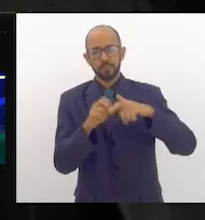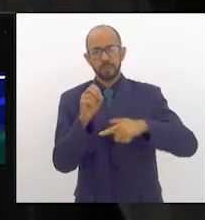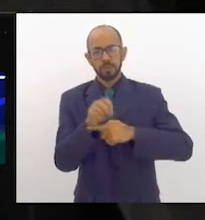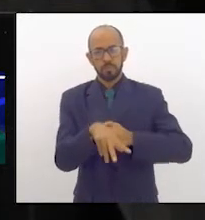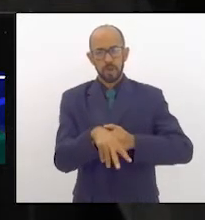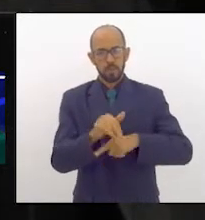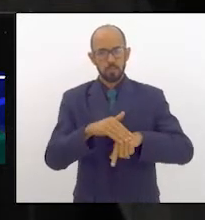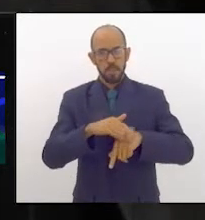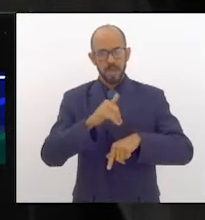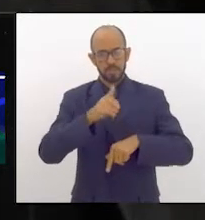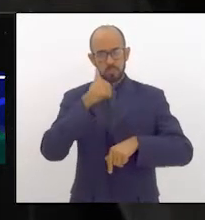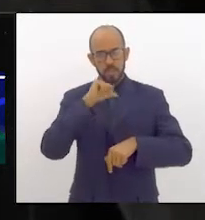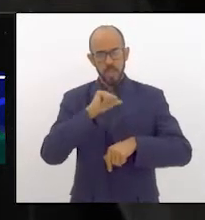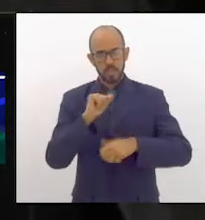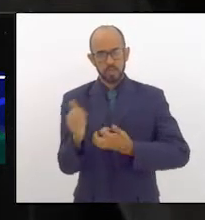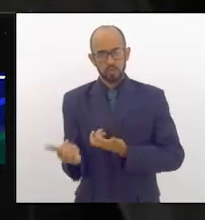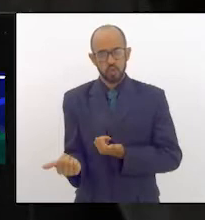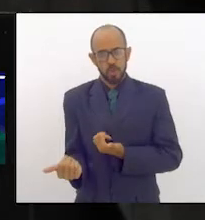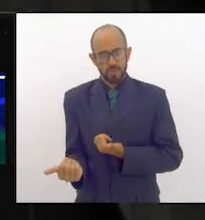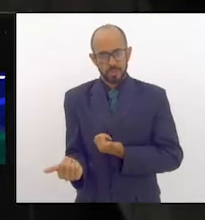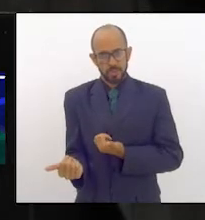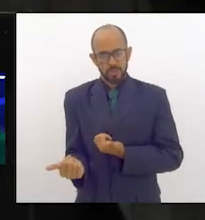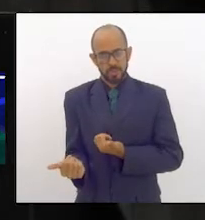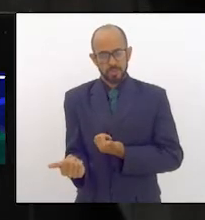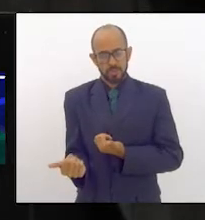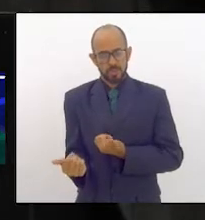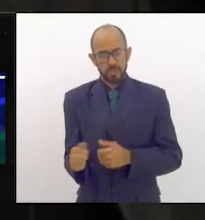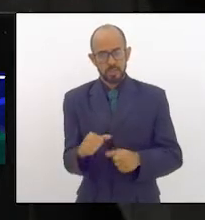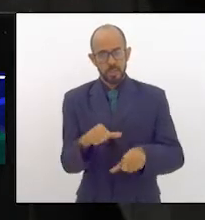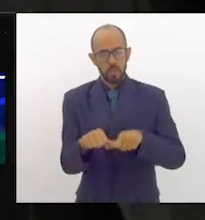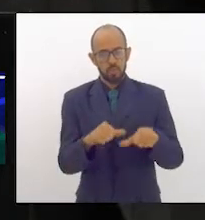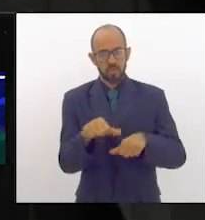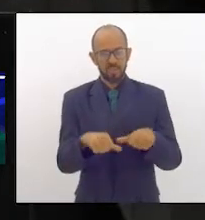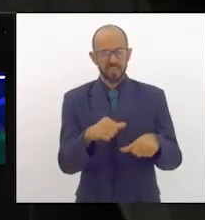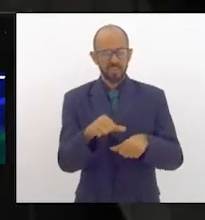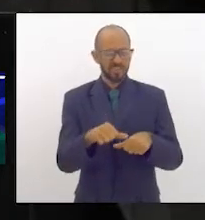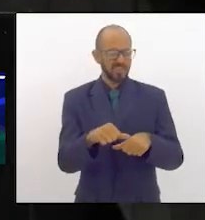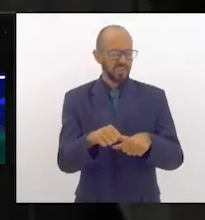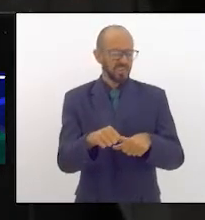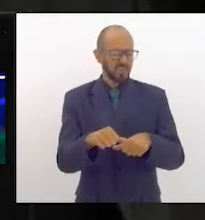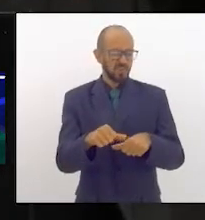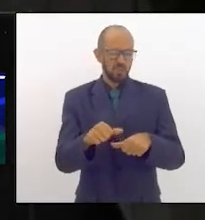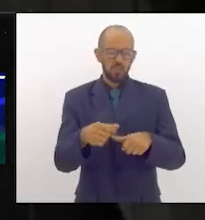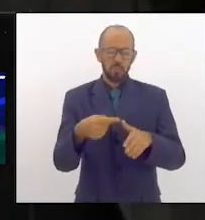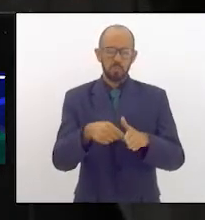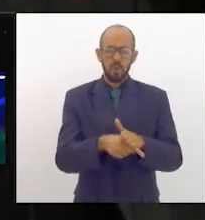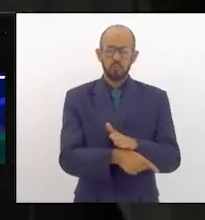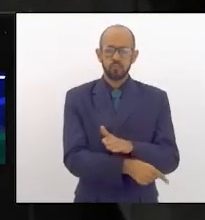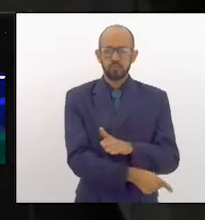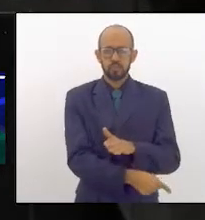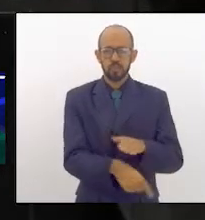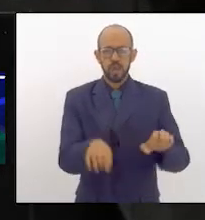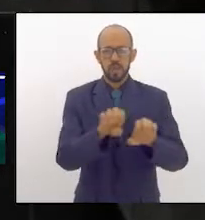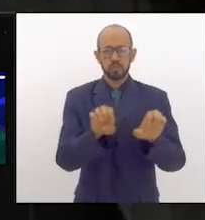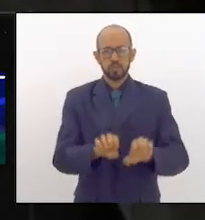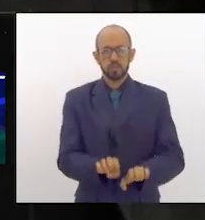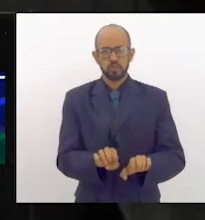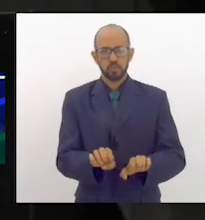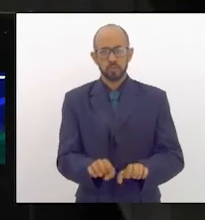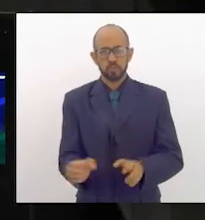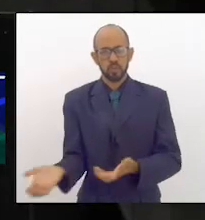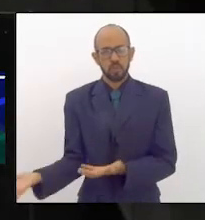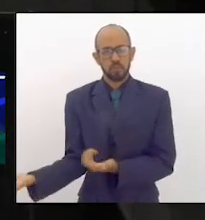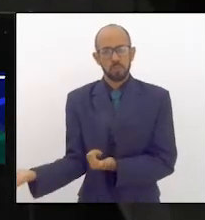mulheres de jovens e alterando vários aspecto alterando a sinceramente a estruturação do programa